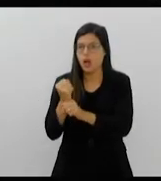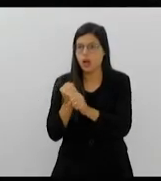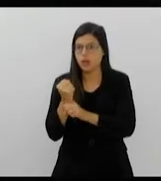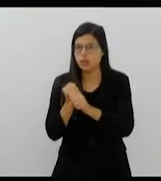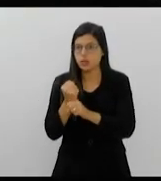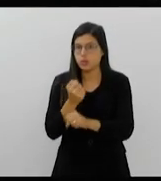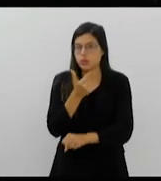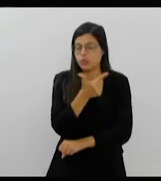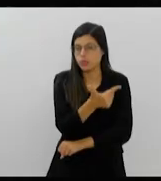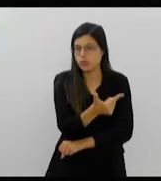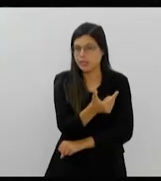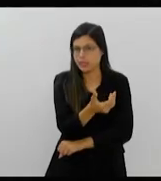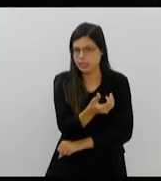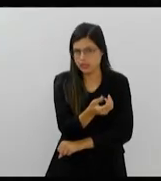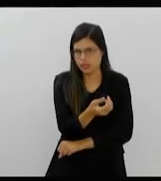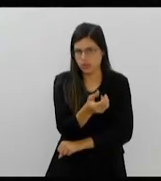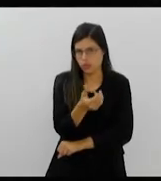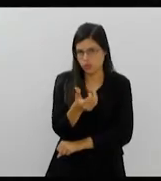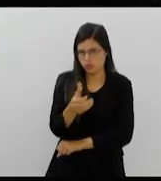2019.